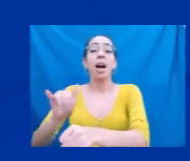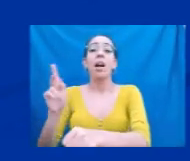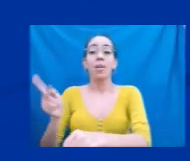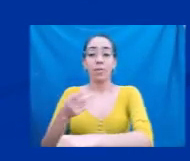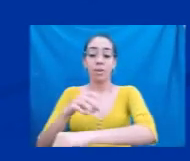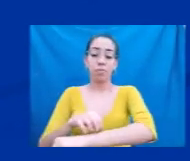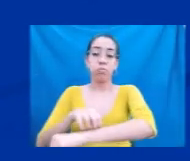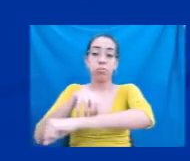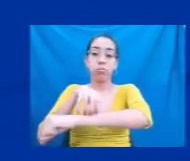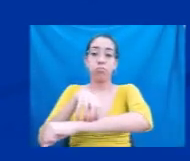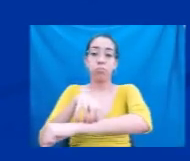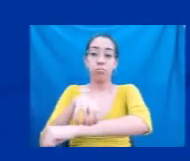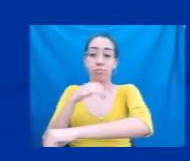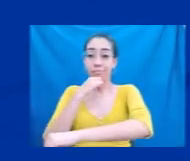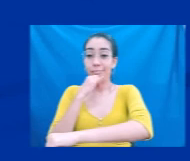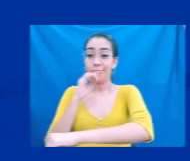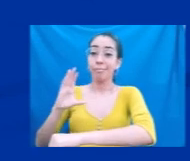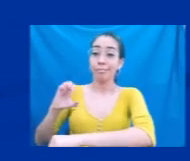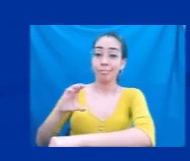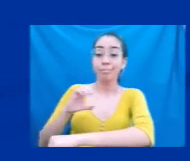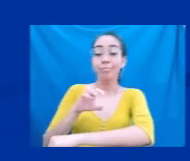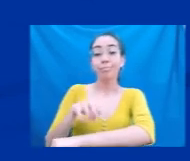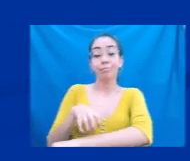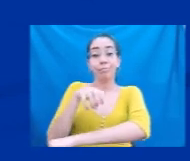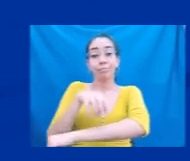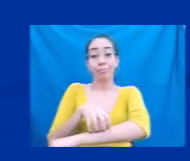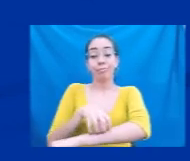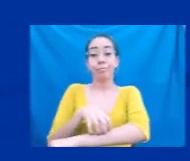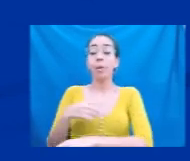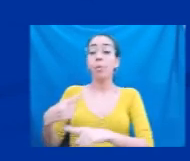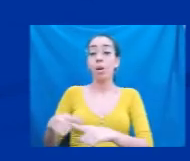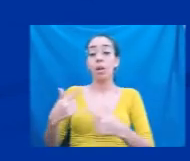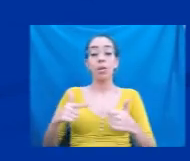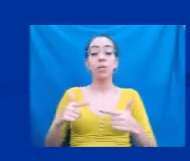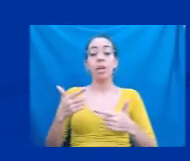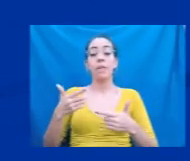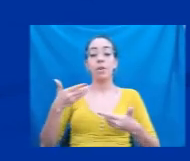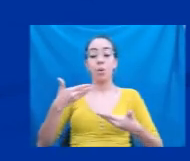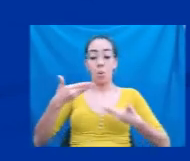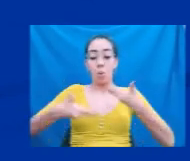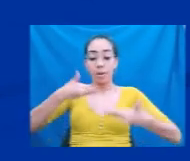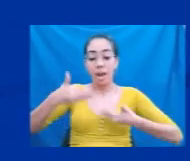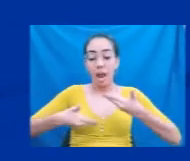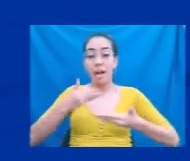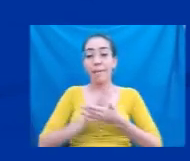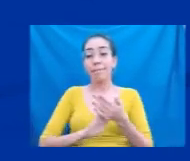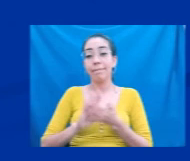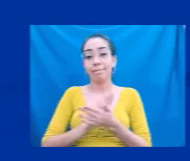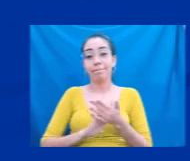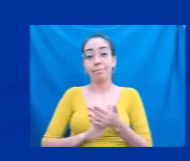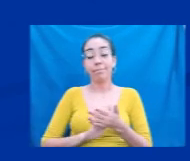ao longo de anos, sem tomar os devidos cuidados. Então, né, o efeito agudo, as pessoas têm